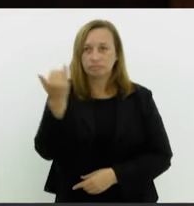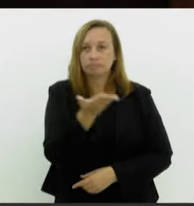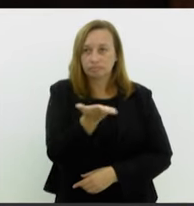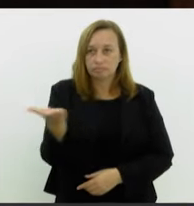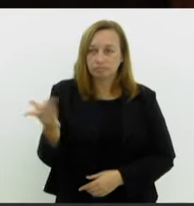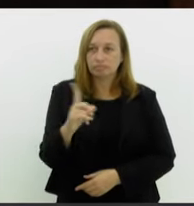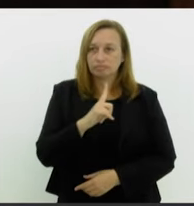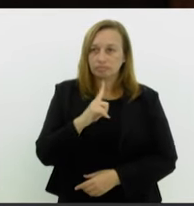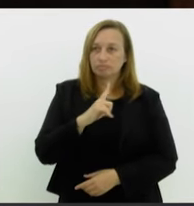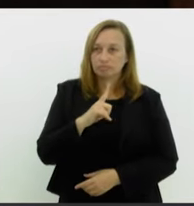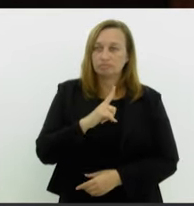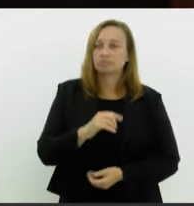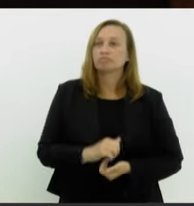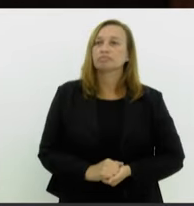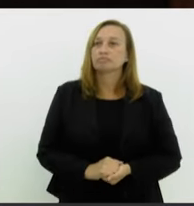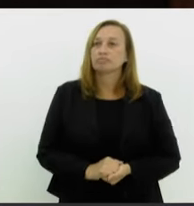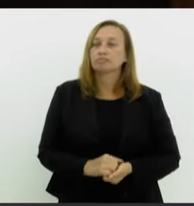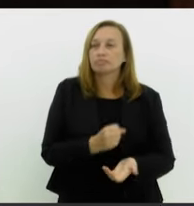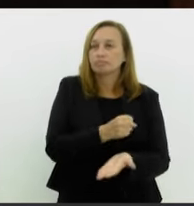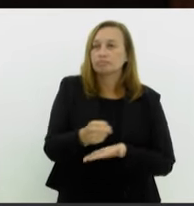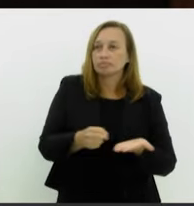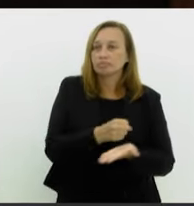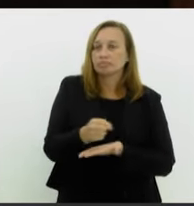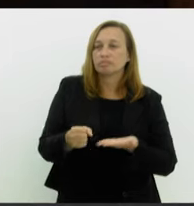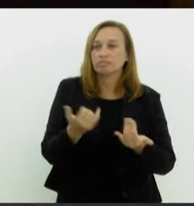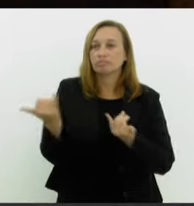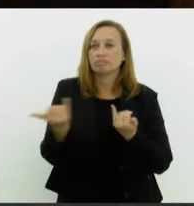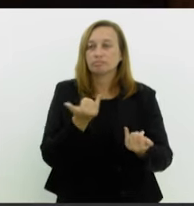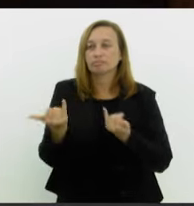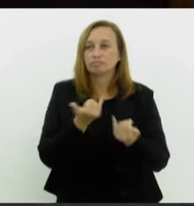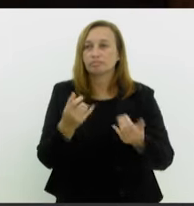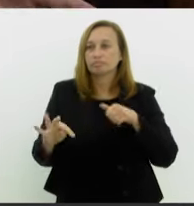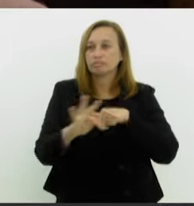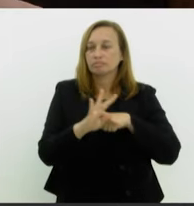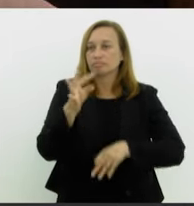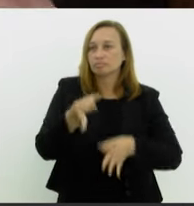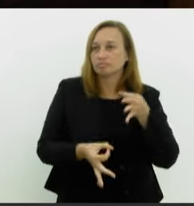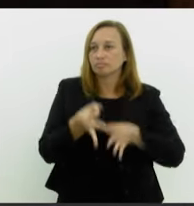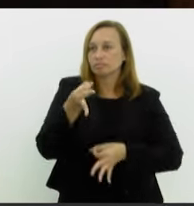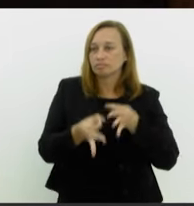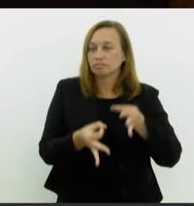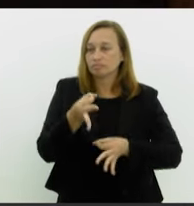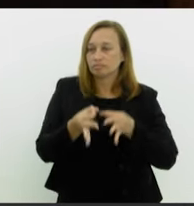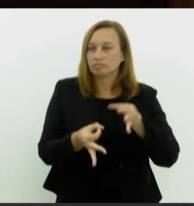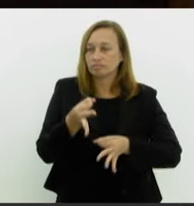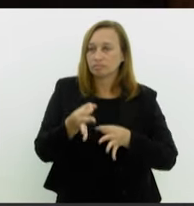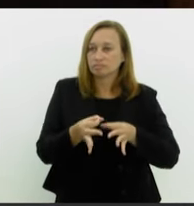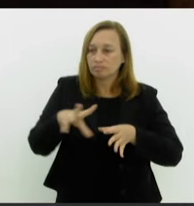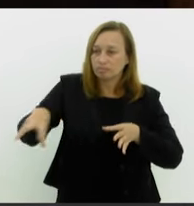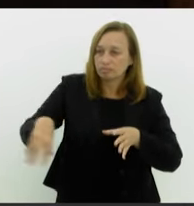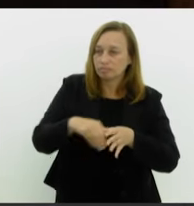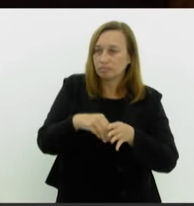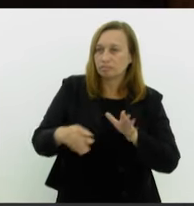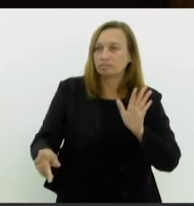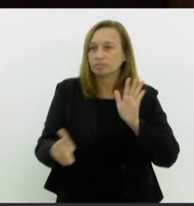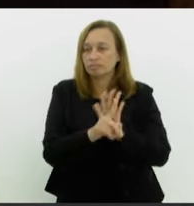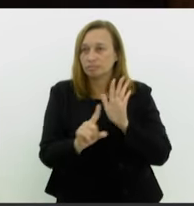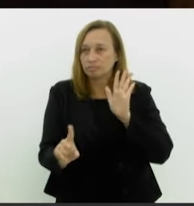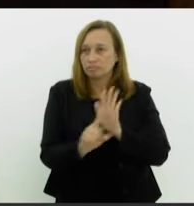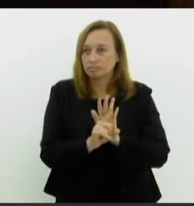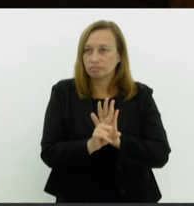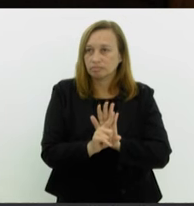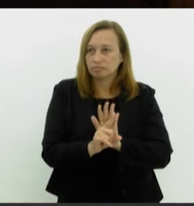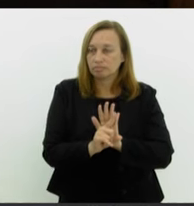tenham esses subsídios essas informações técnico jurídicas para embasar os projetos de lei eh